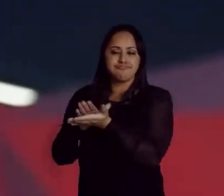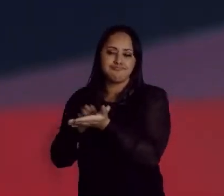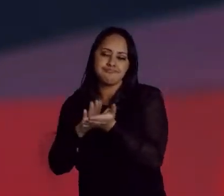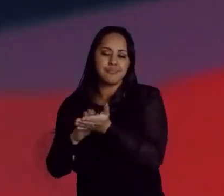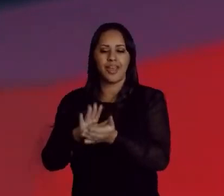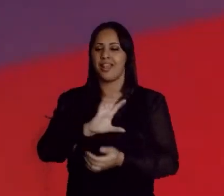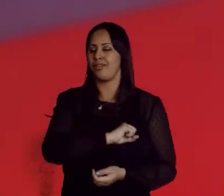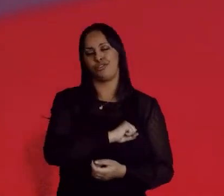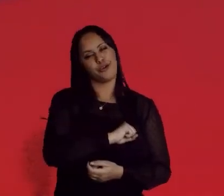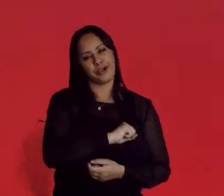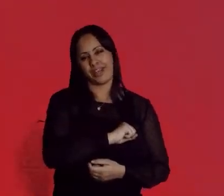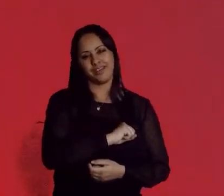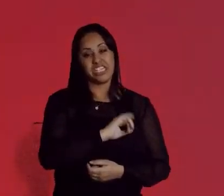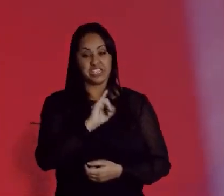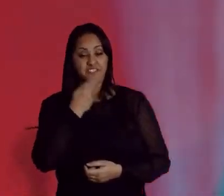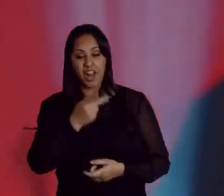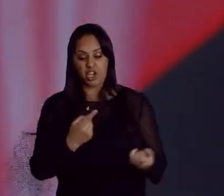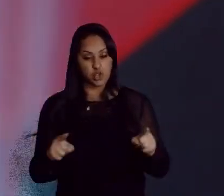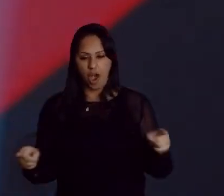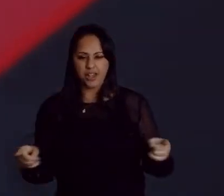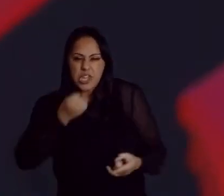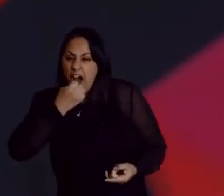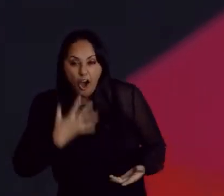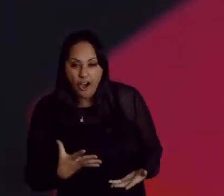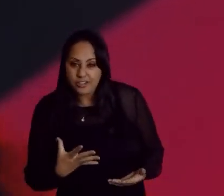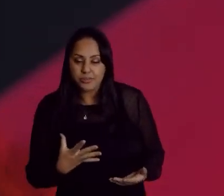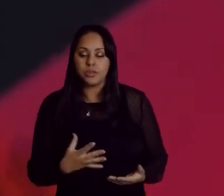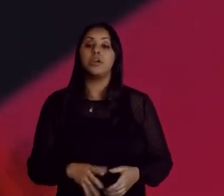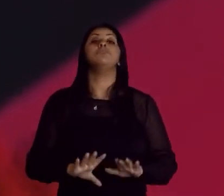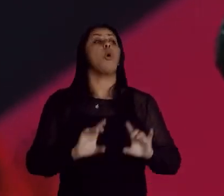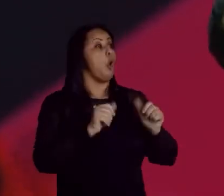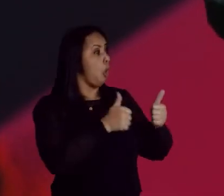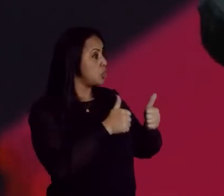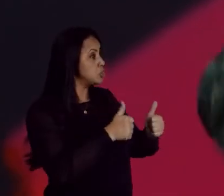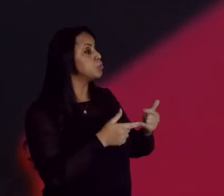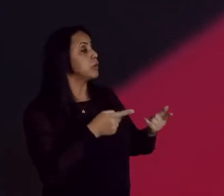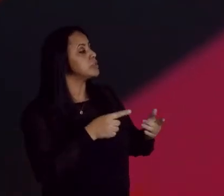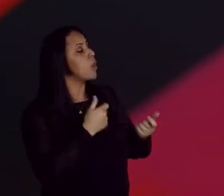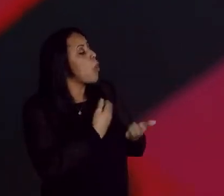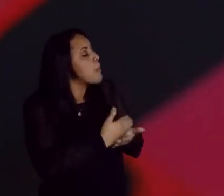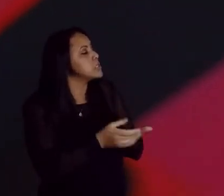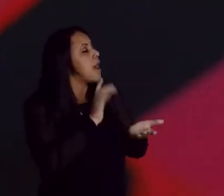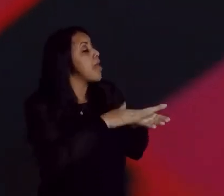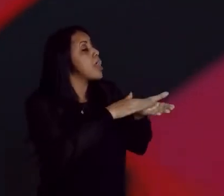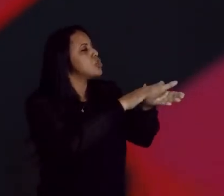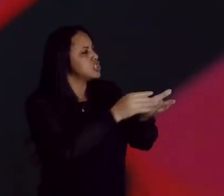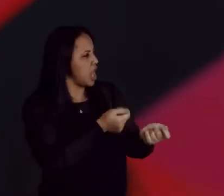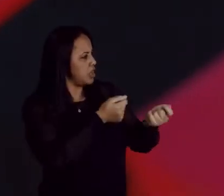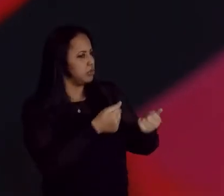tá maravilhoso, só falta uma agulha para estourar. Eu falei: então pega o ponto que é importante e começa a elogiar o seu marido. Ela: